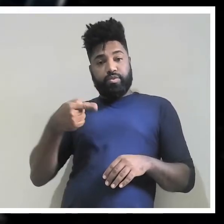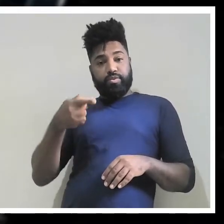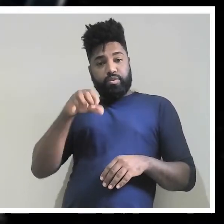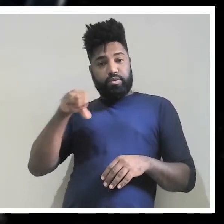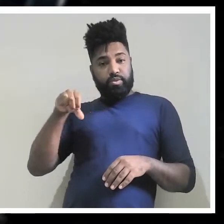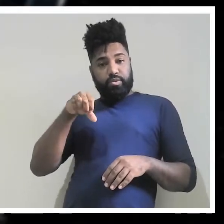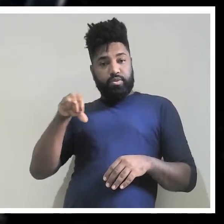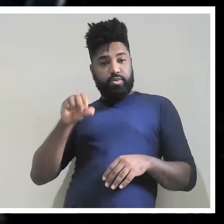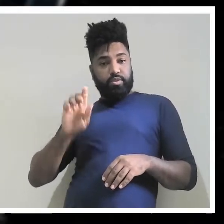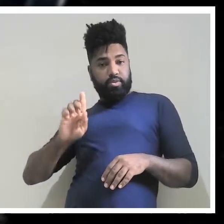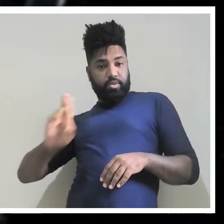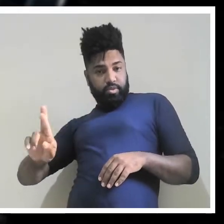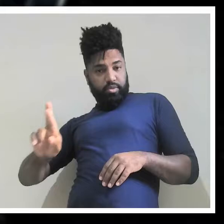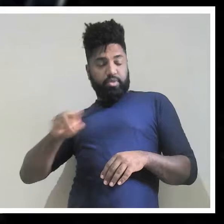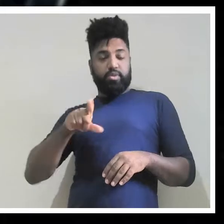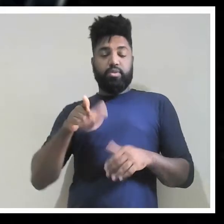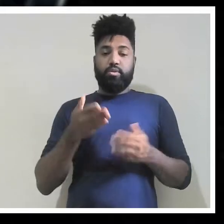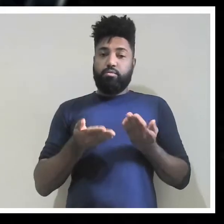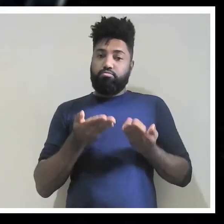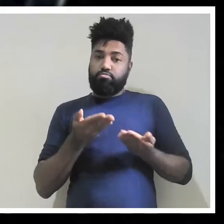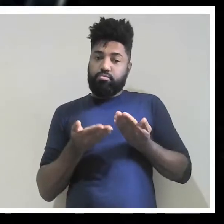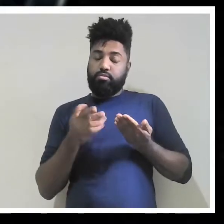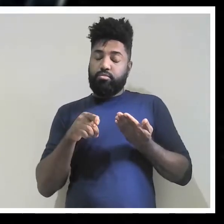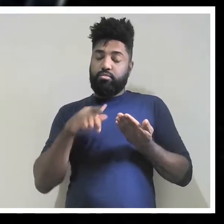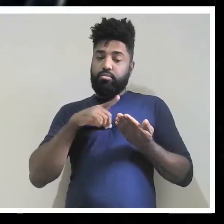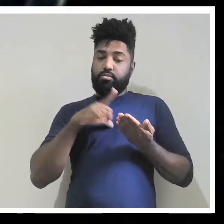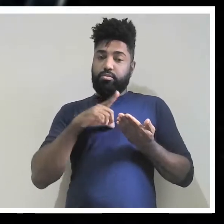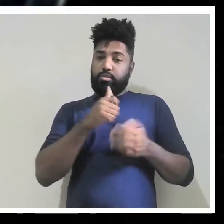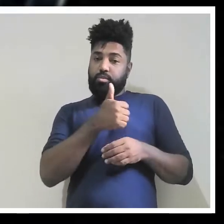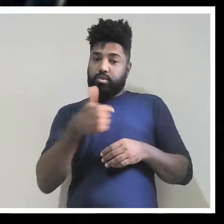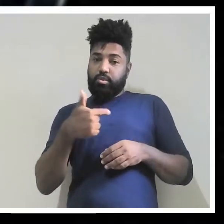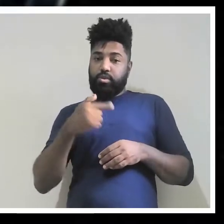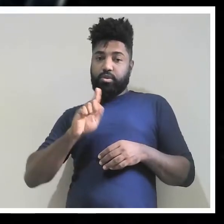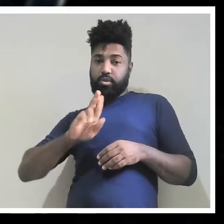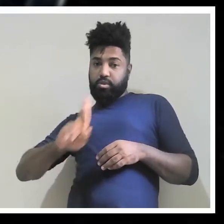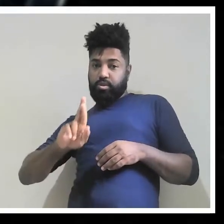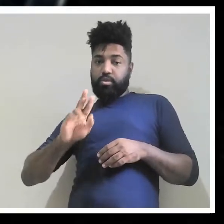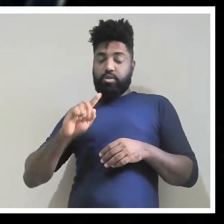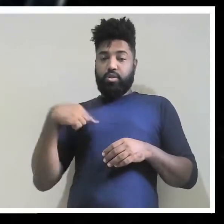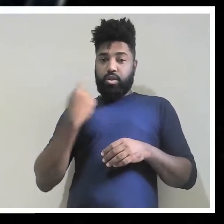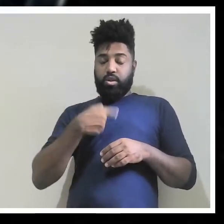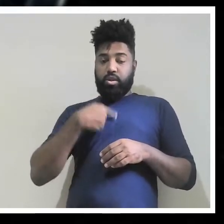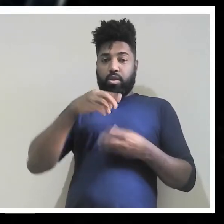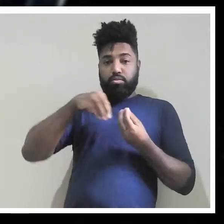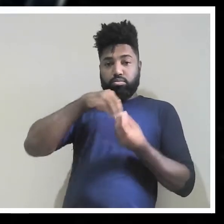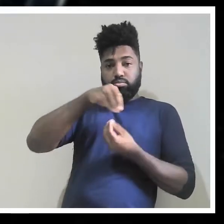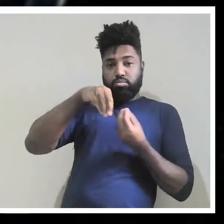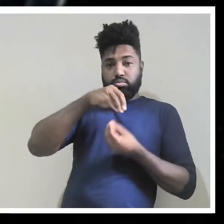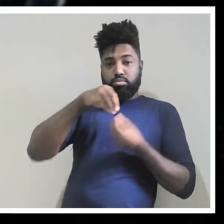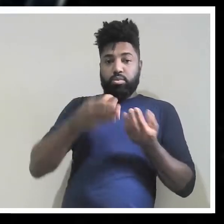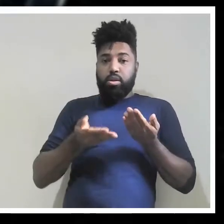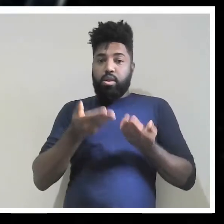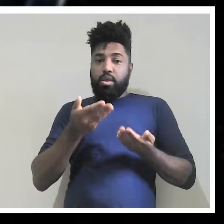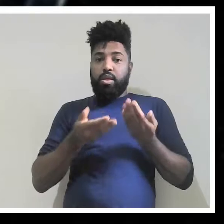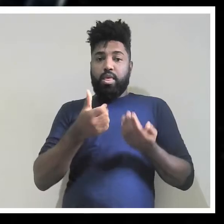22,999 gramas. Se a massa desse piquenômetro é de 12 gramas, então nossa solução tem a massa de